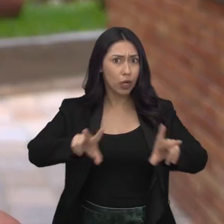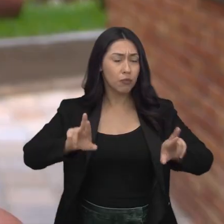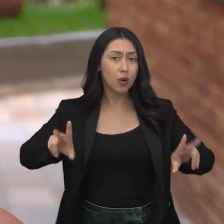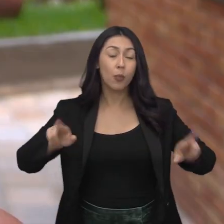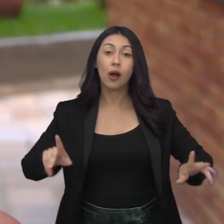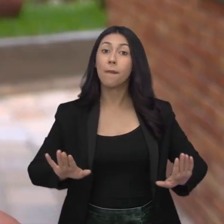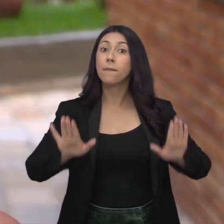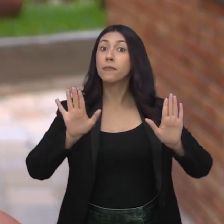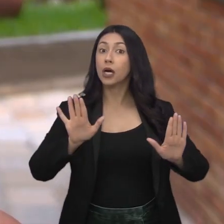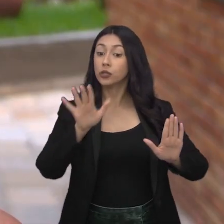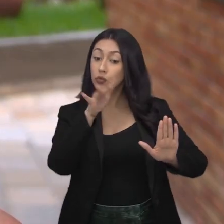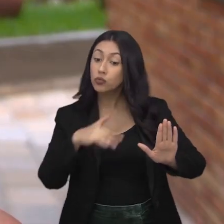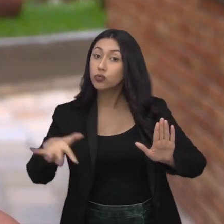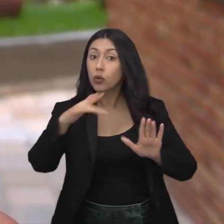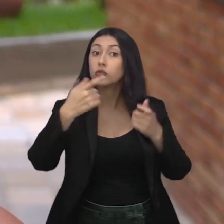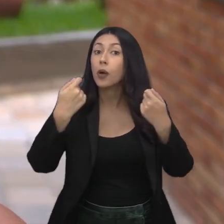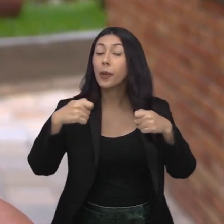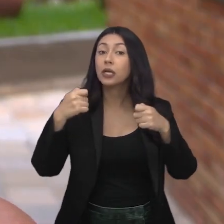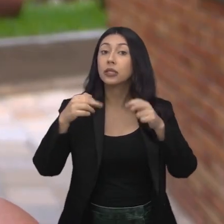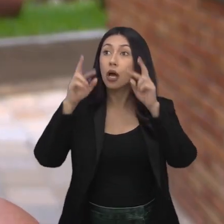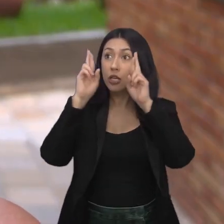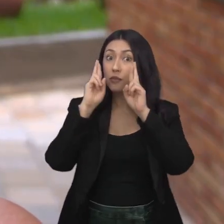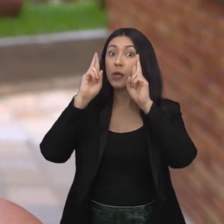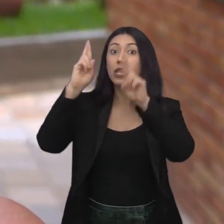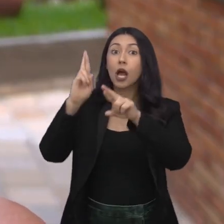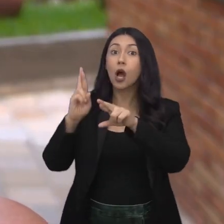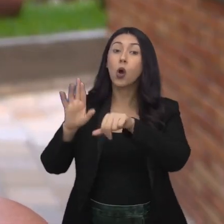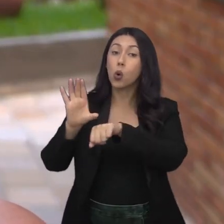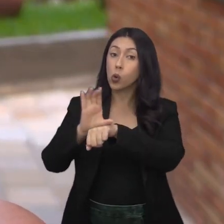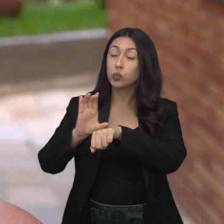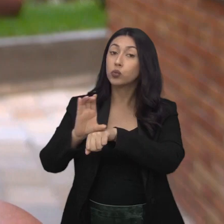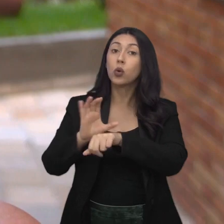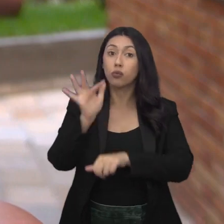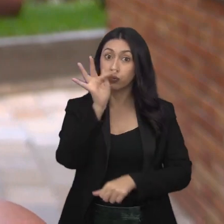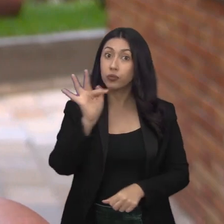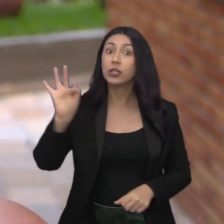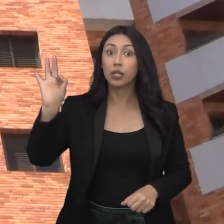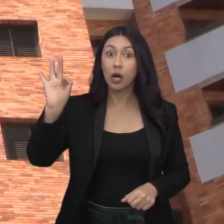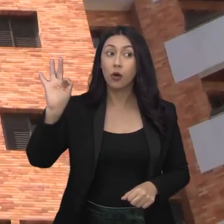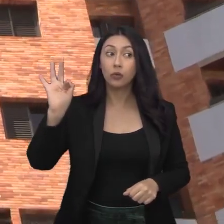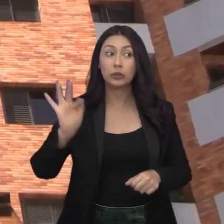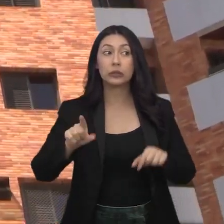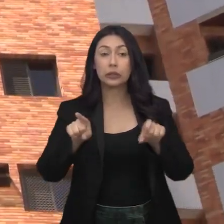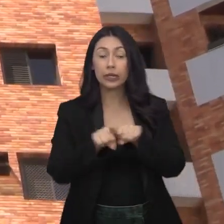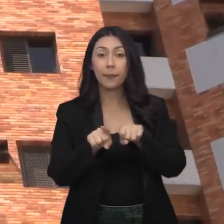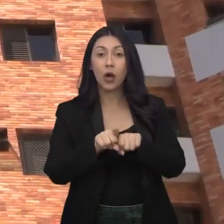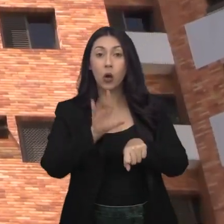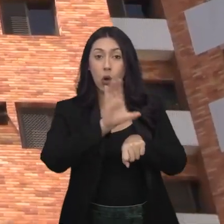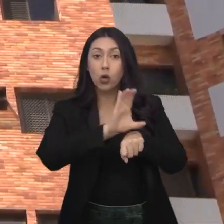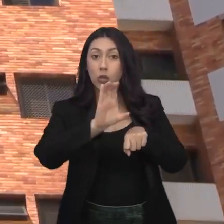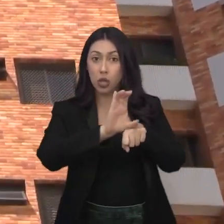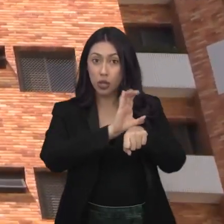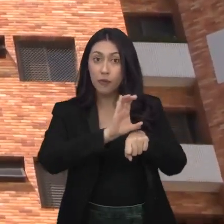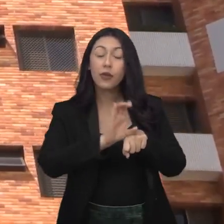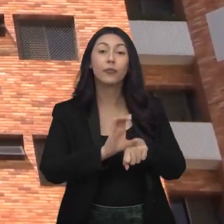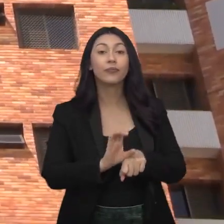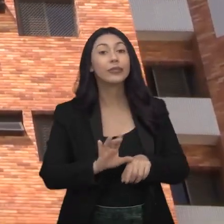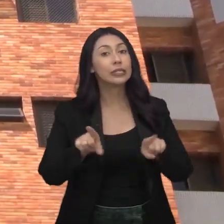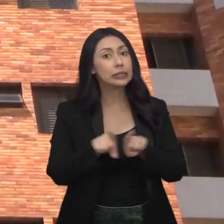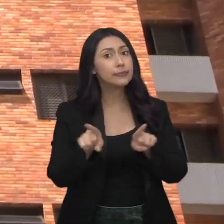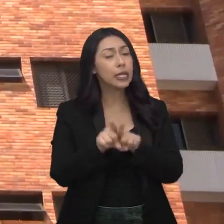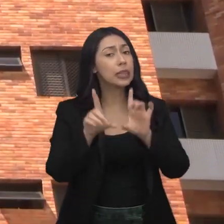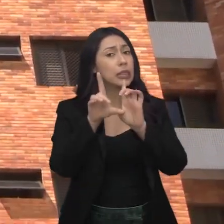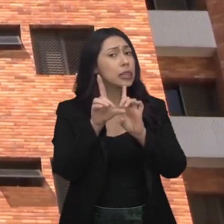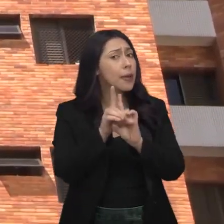outro, mas todas devem respeitar a Constituição Federal e o Código Civil. Além disso, a democracia que vivemos